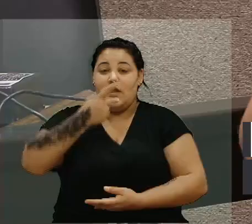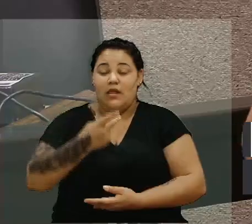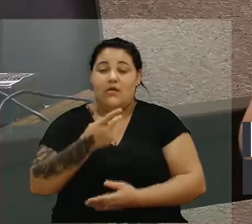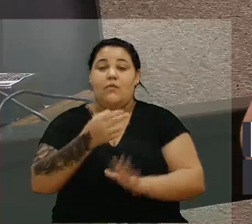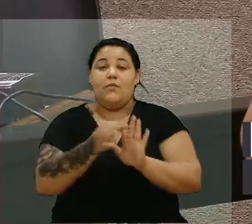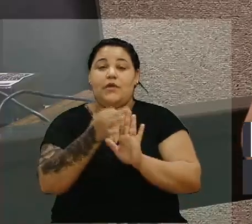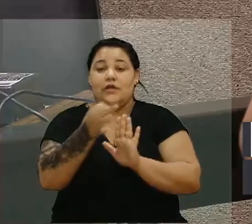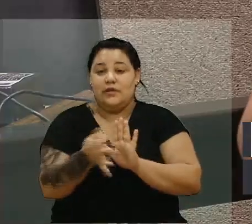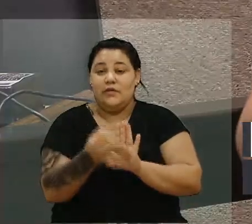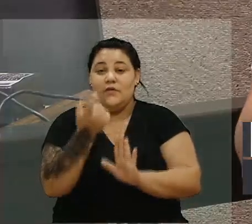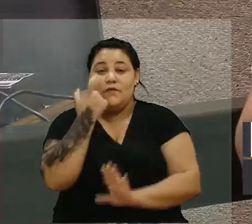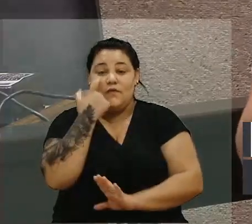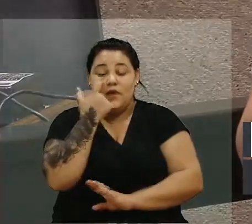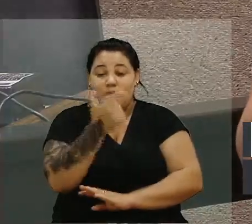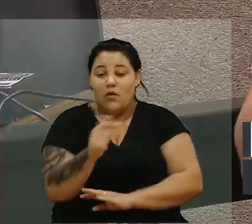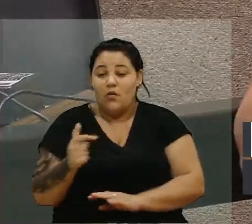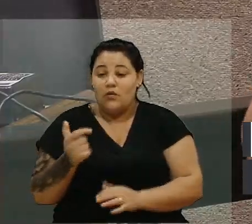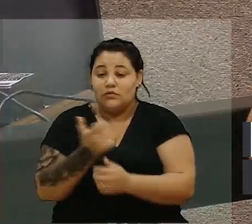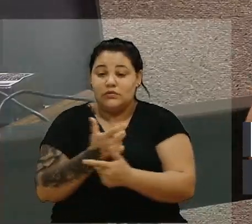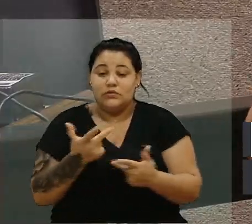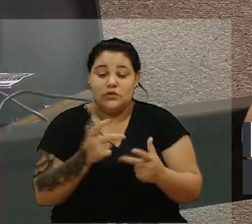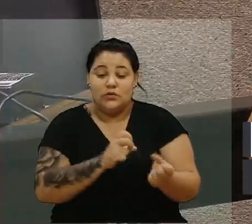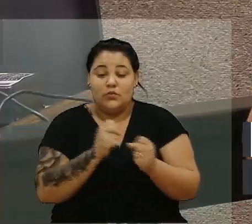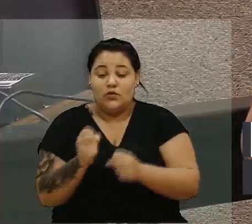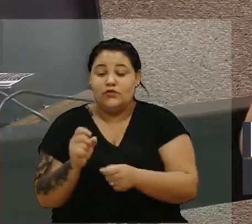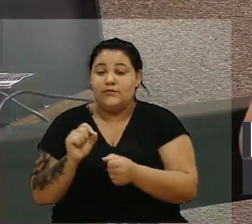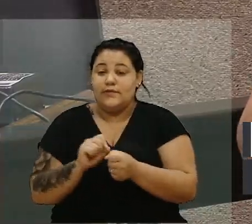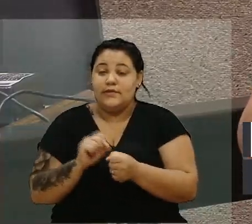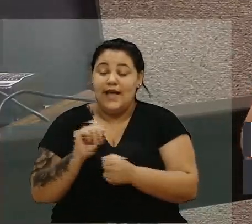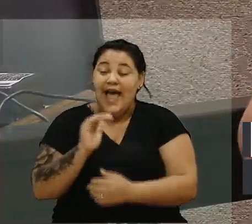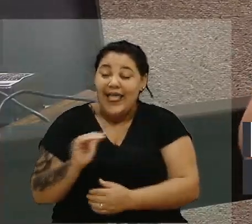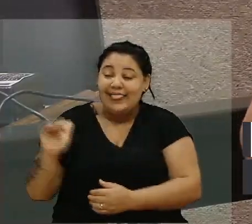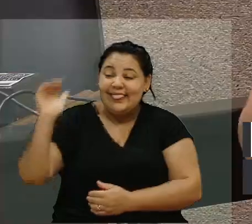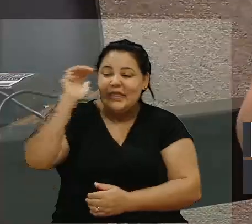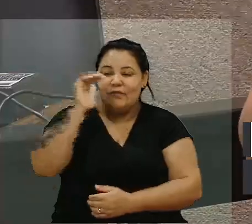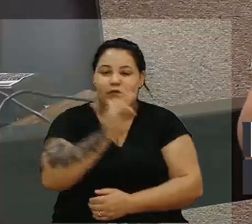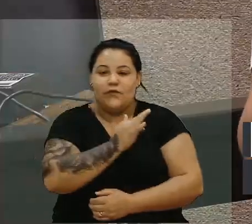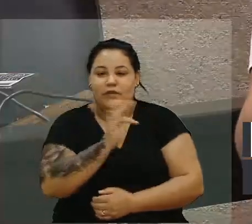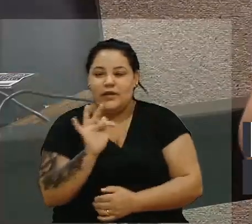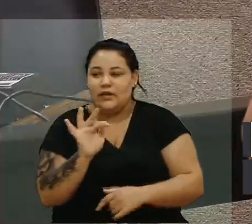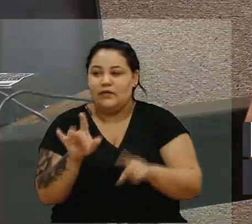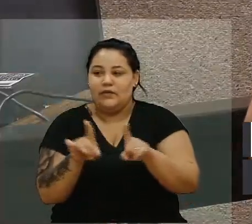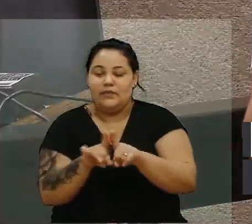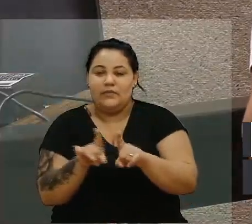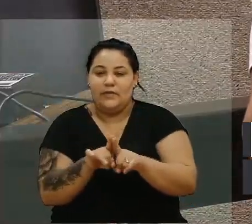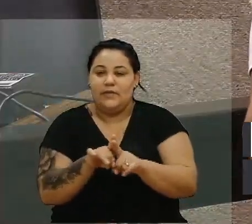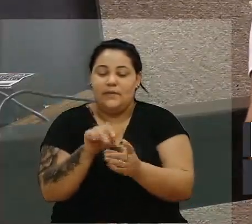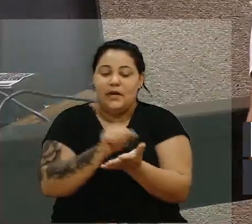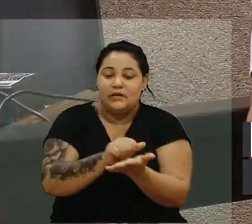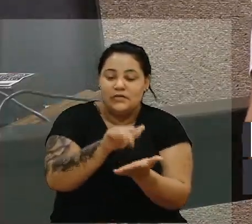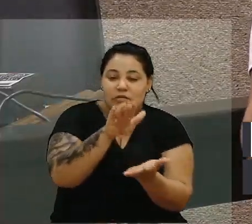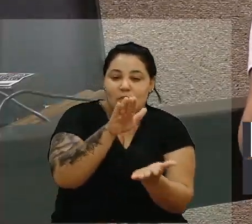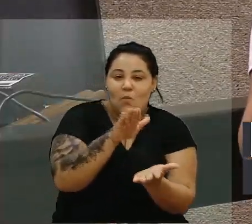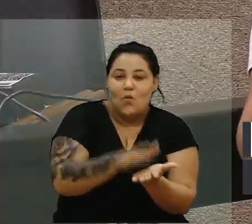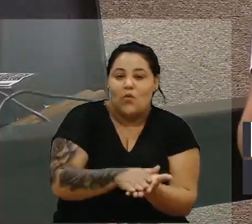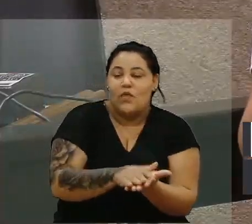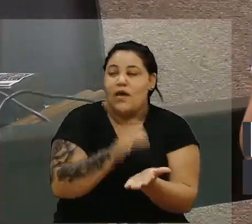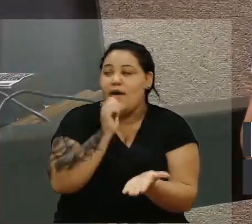verificar outras situações que podem ser feitas, inclusive a nível federal, daqui a pouco, para essas multas não